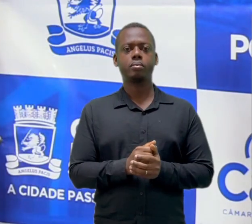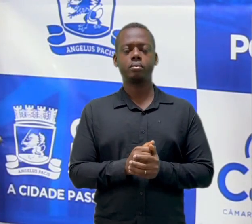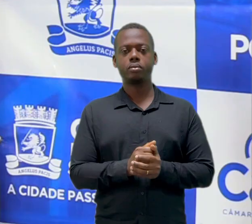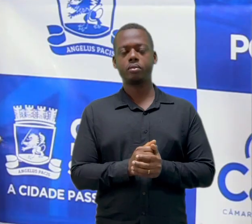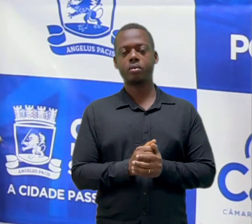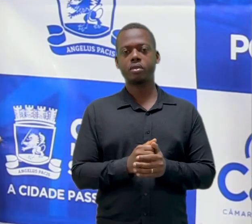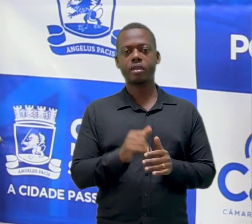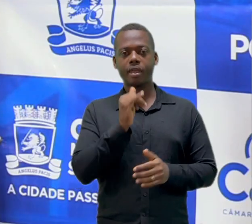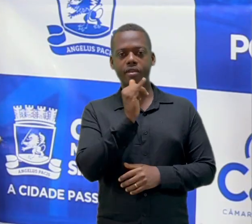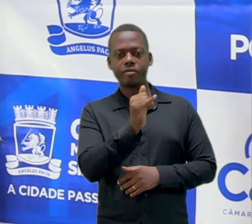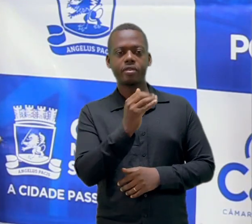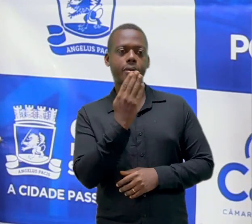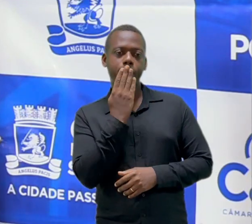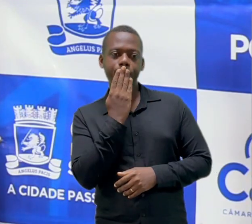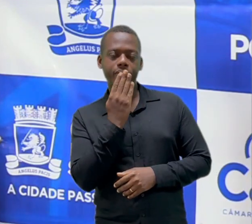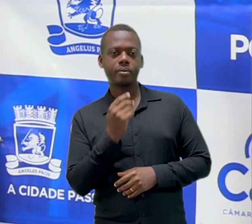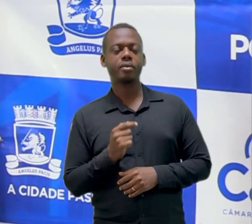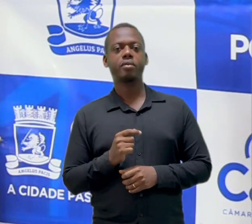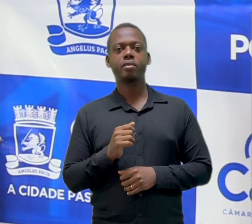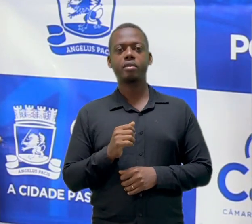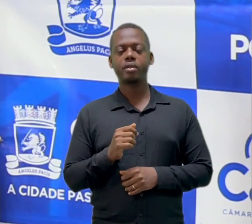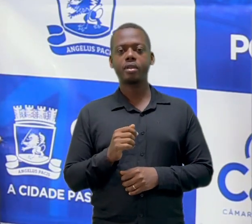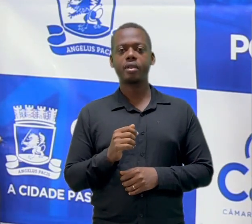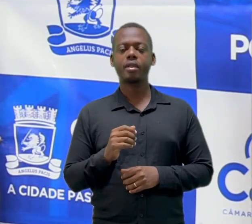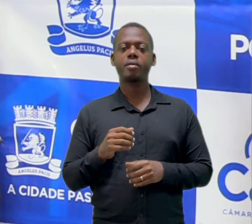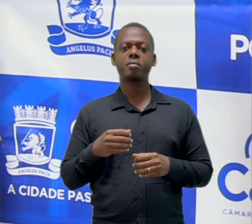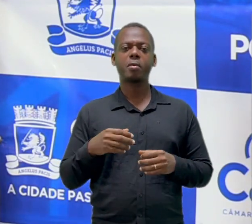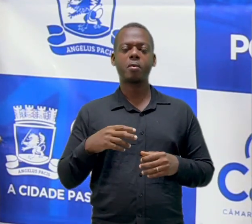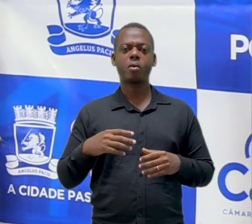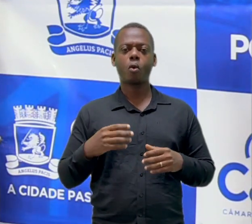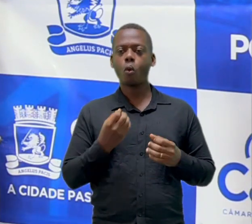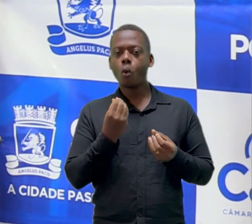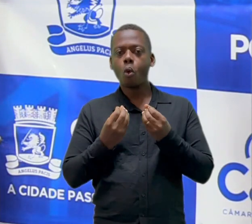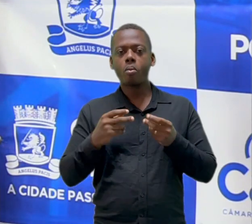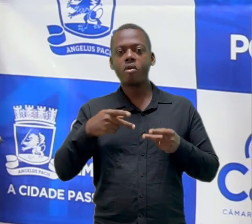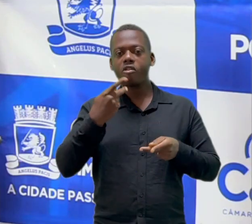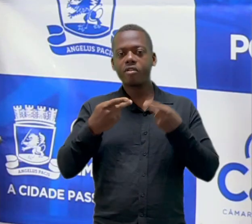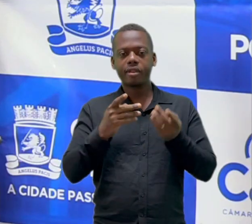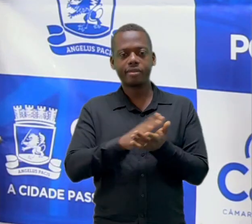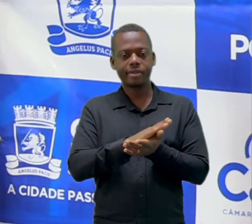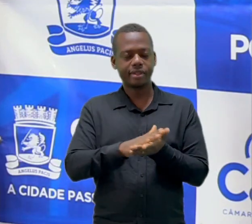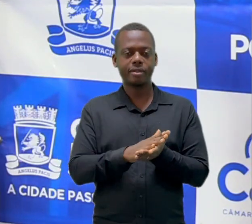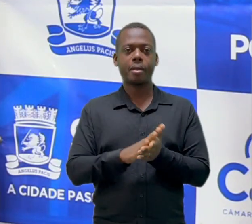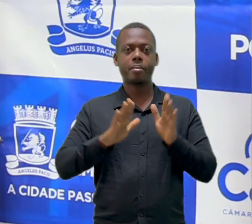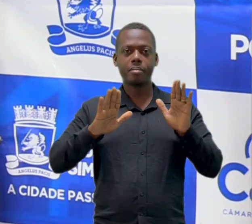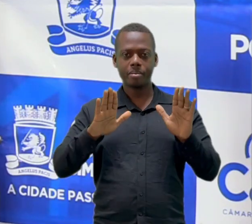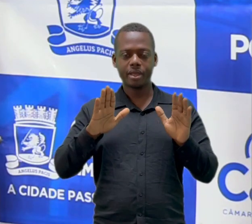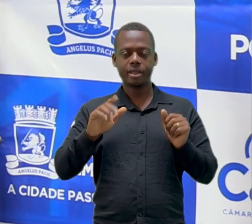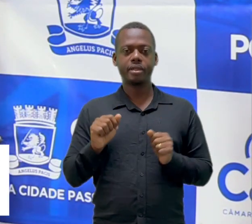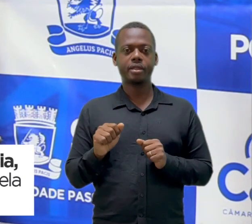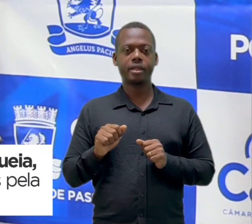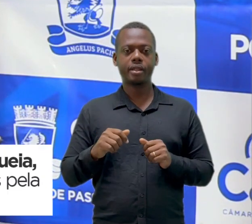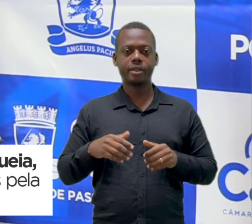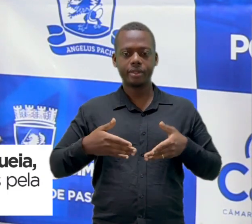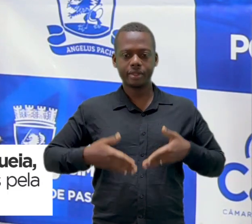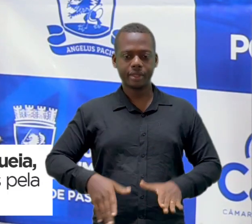você diz que uma pessoa é muda, você está dizendo que é como se ela não tivesse uma capacidade física de falar. Entretanto, ela nasce